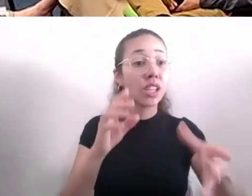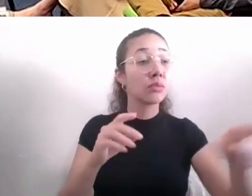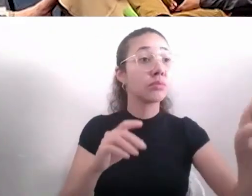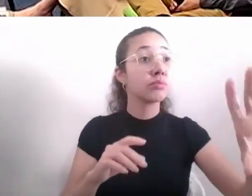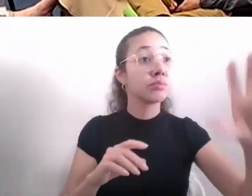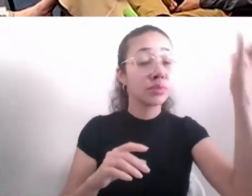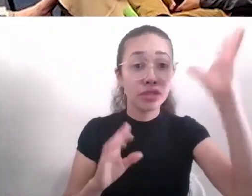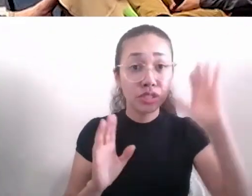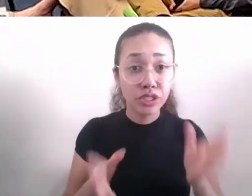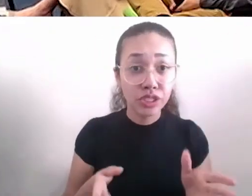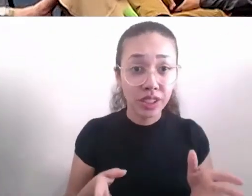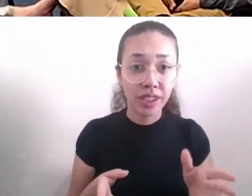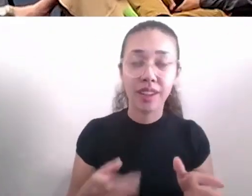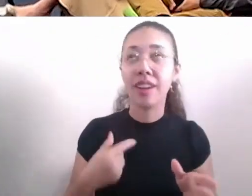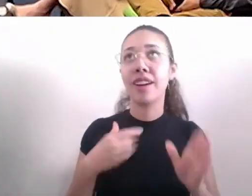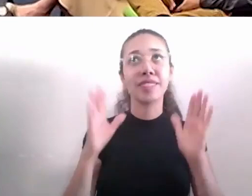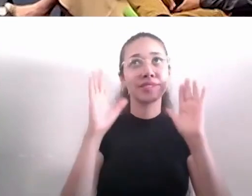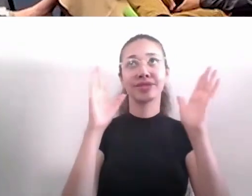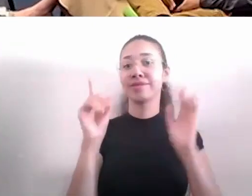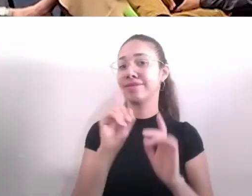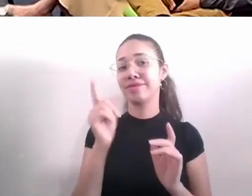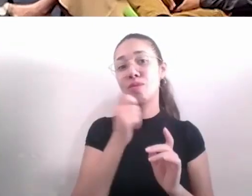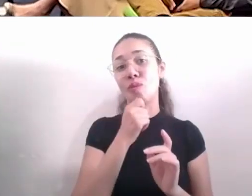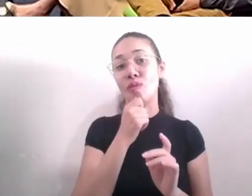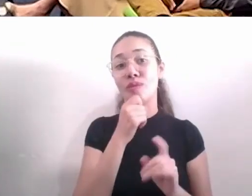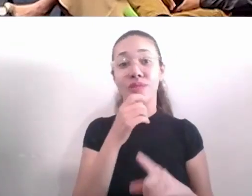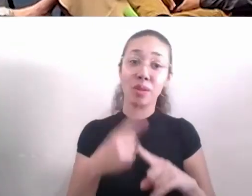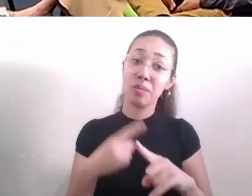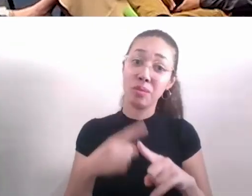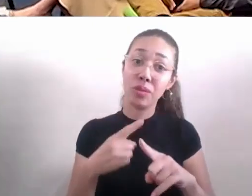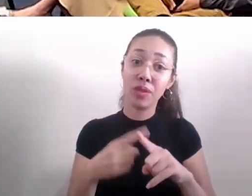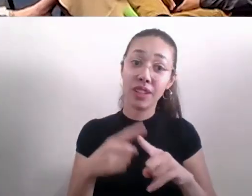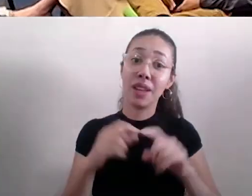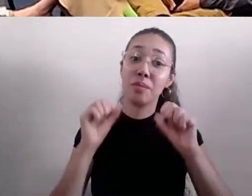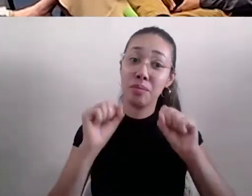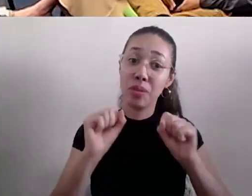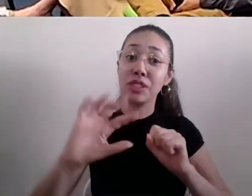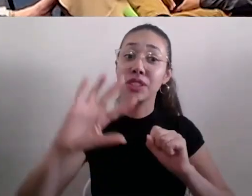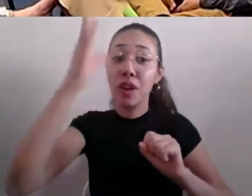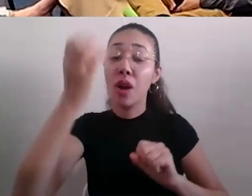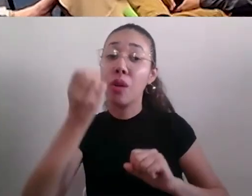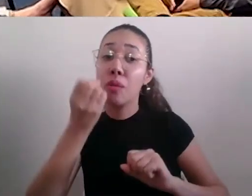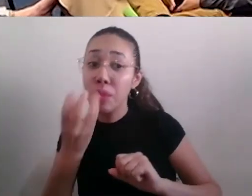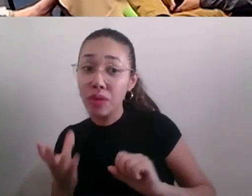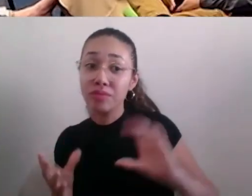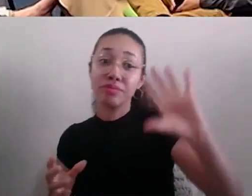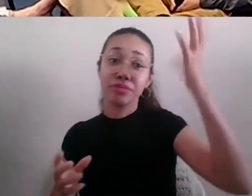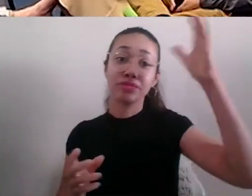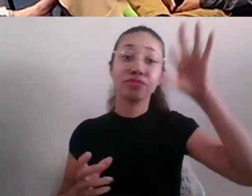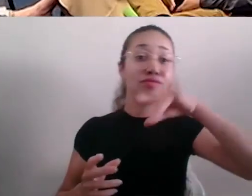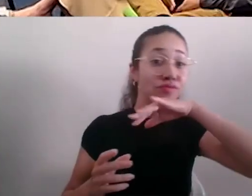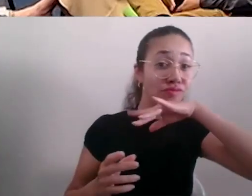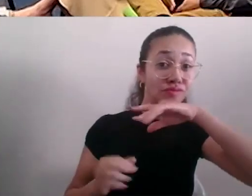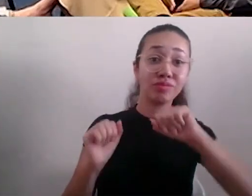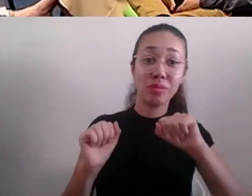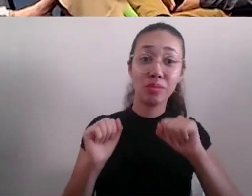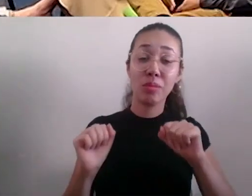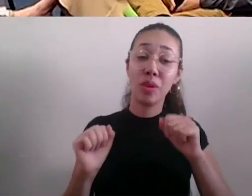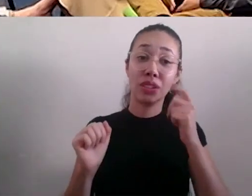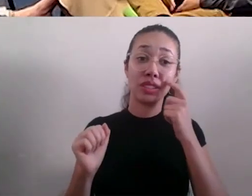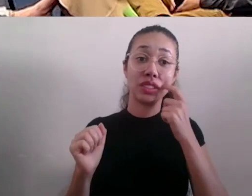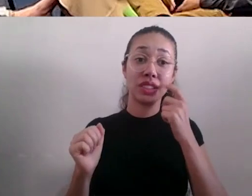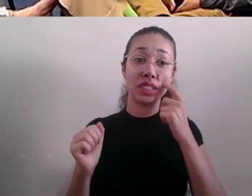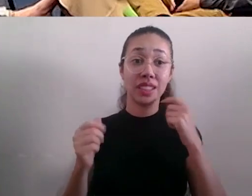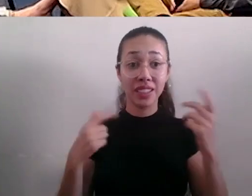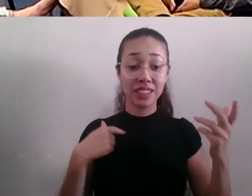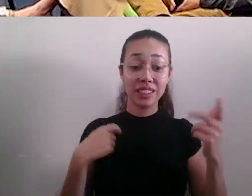Graças a Deus, não. Porque isso pode acontecer para o bem ou para o mal. E a gente não tem controle. Então, a gente tem controle, não é verdade? A gente